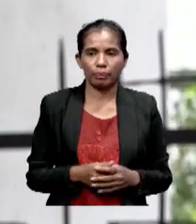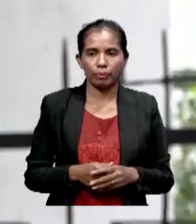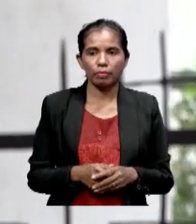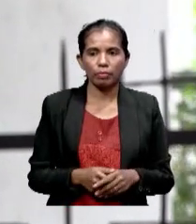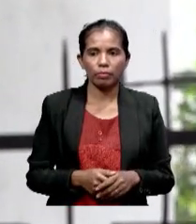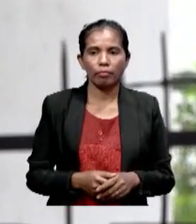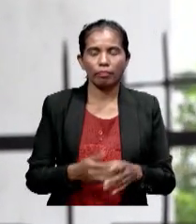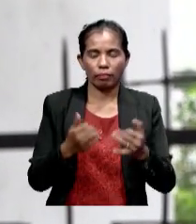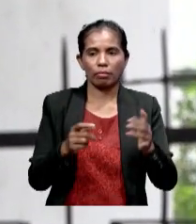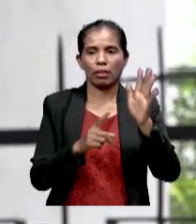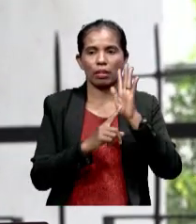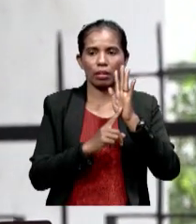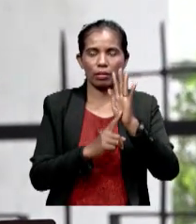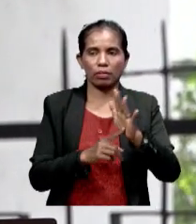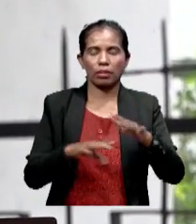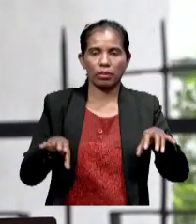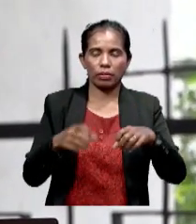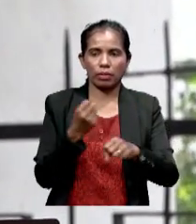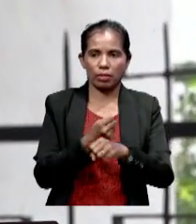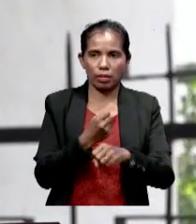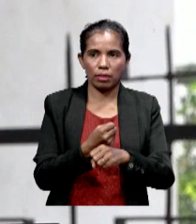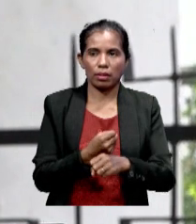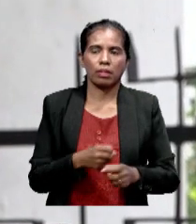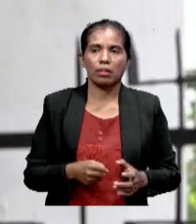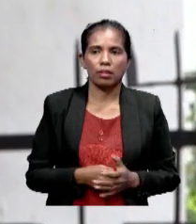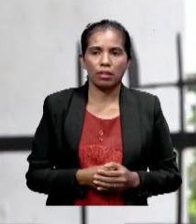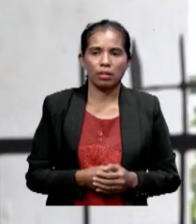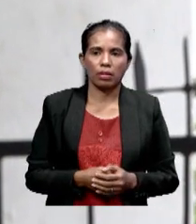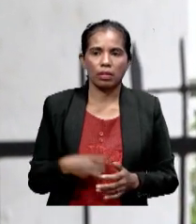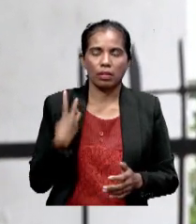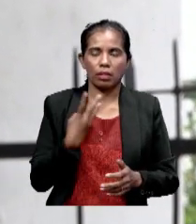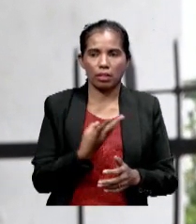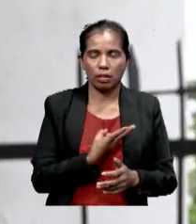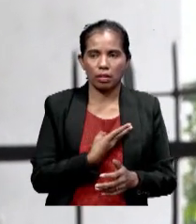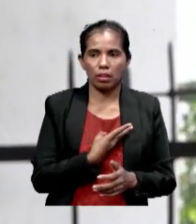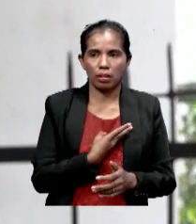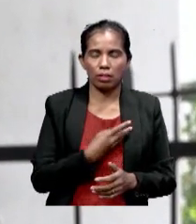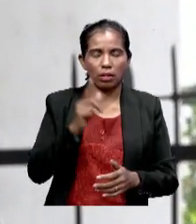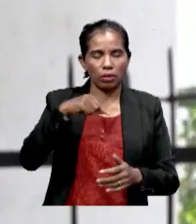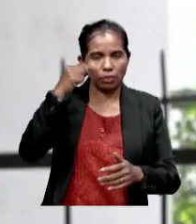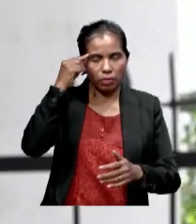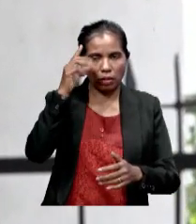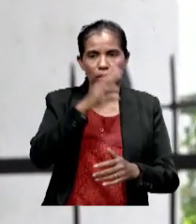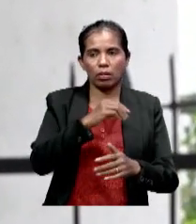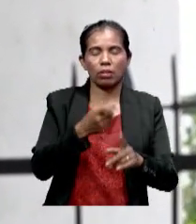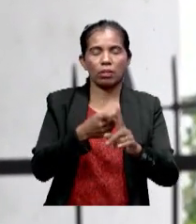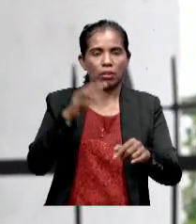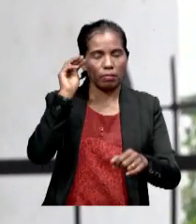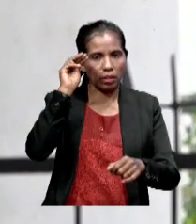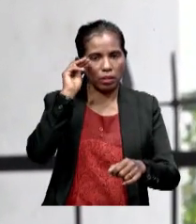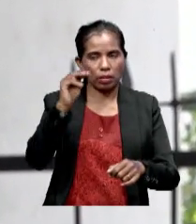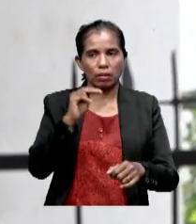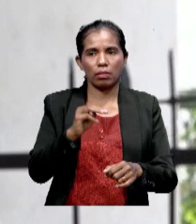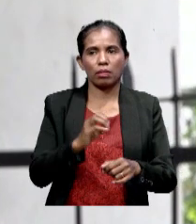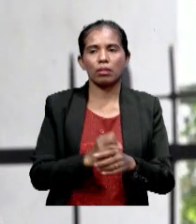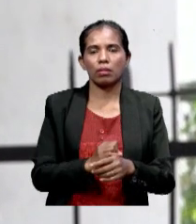E tenemos a tudo esforço macaas, neve maca e tenien governo, ligou-se ministro do interior,